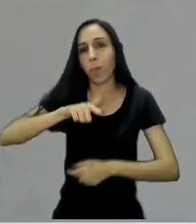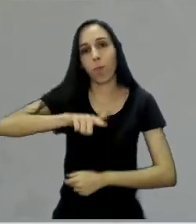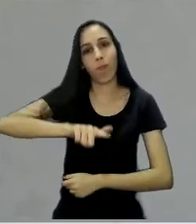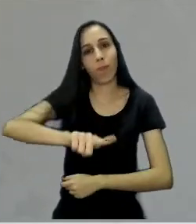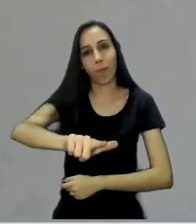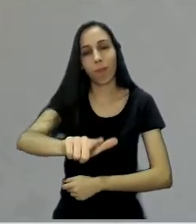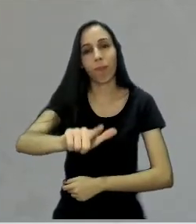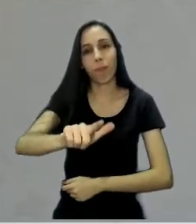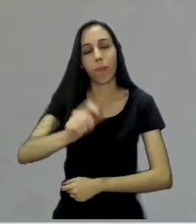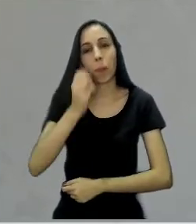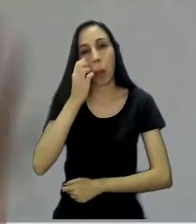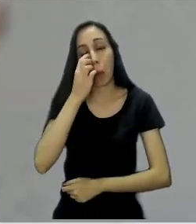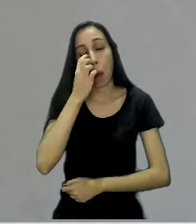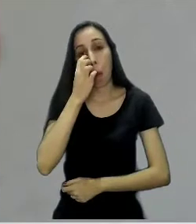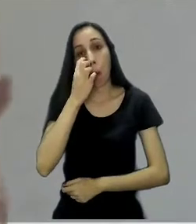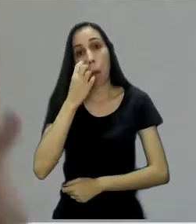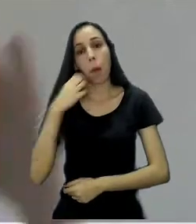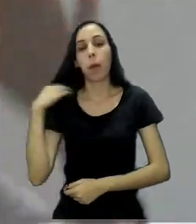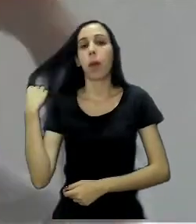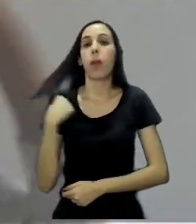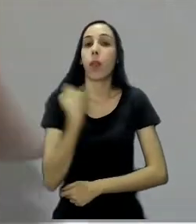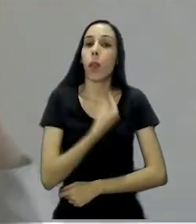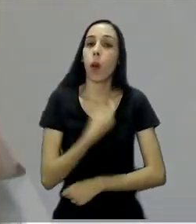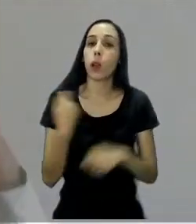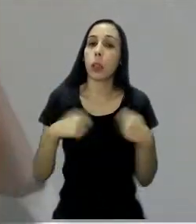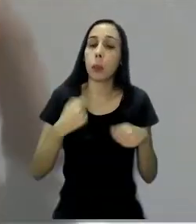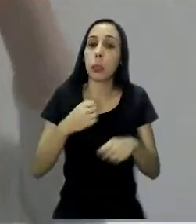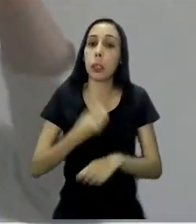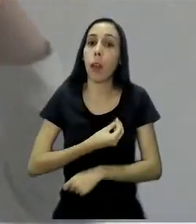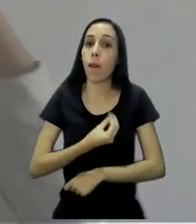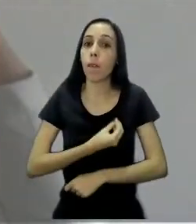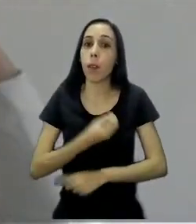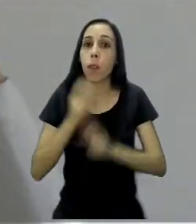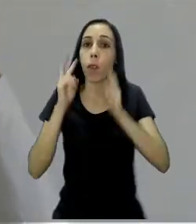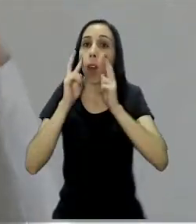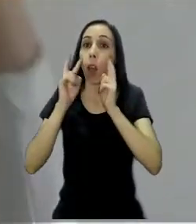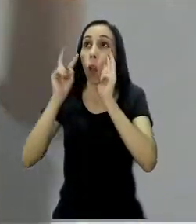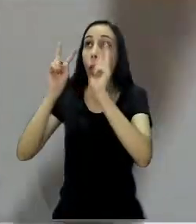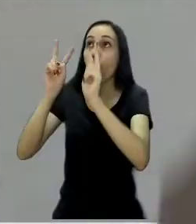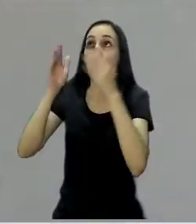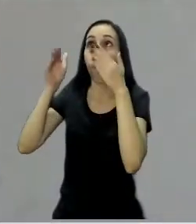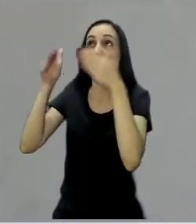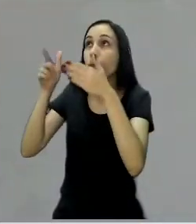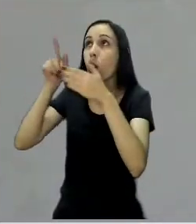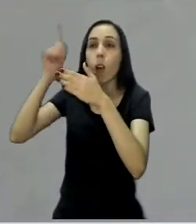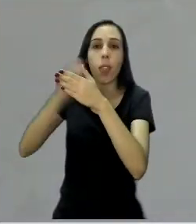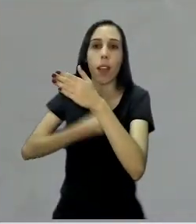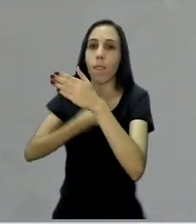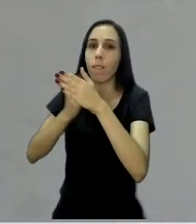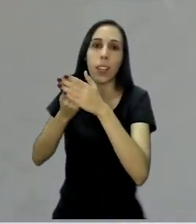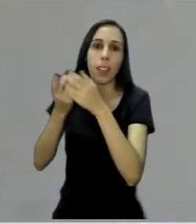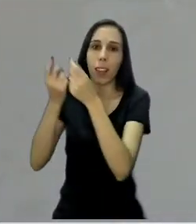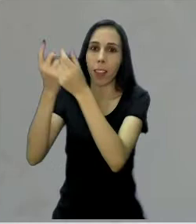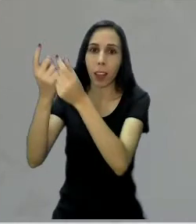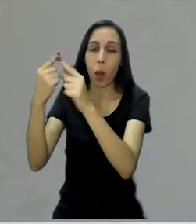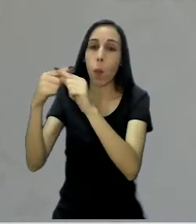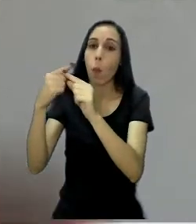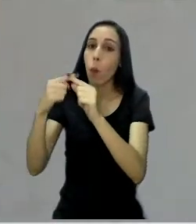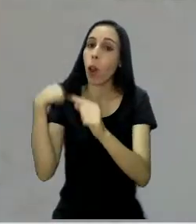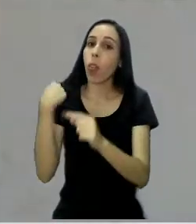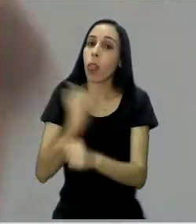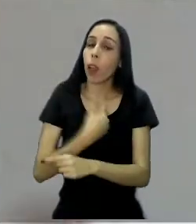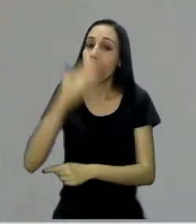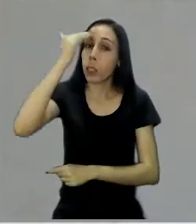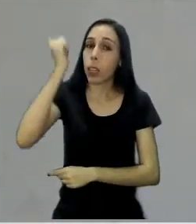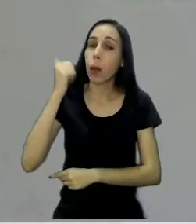eternidade permanece. Meu irmão, minha irmã, nós temos que viver a nossa vida com o olhar na eternidade, porque nós